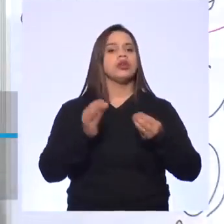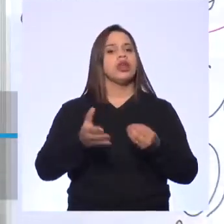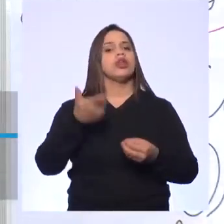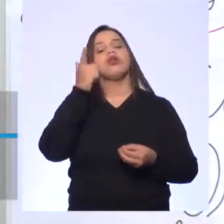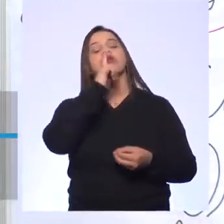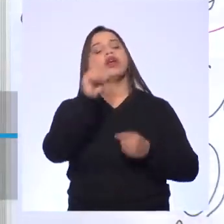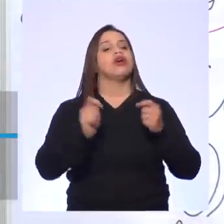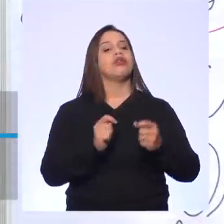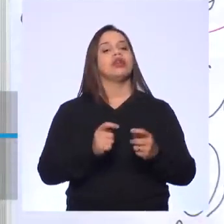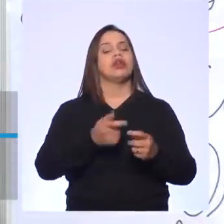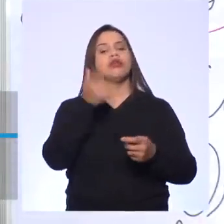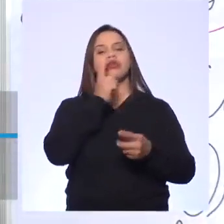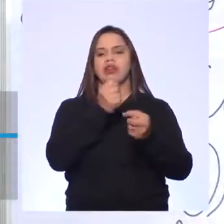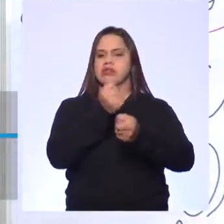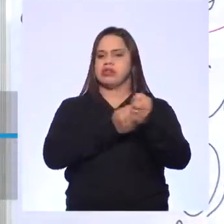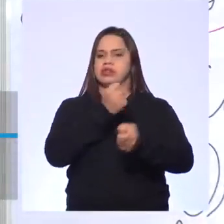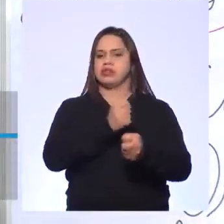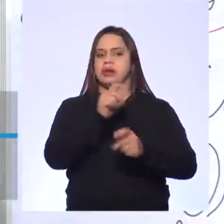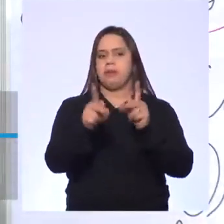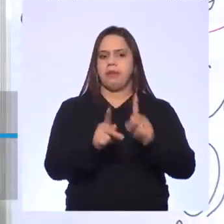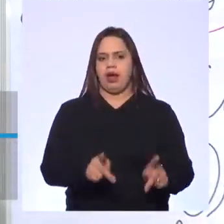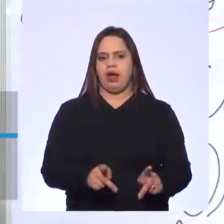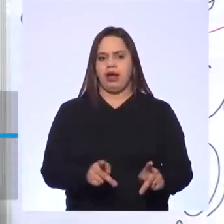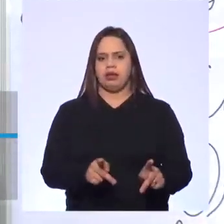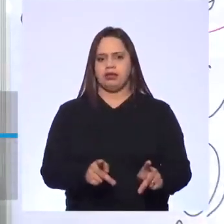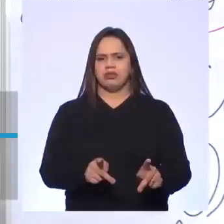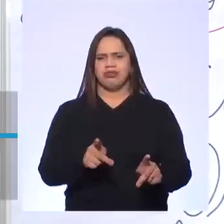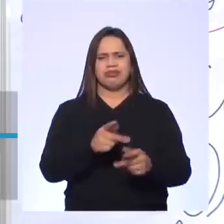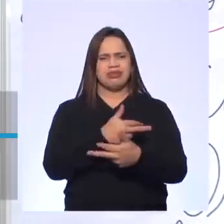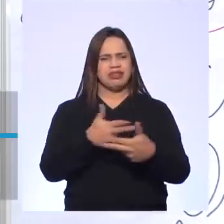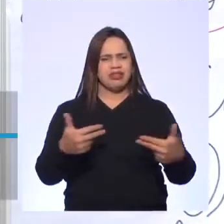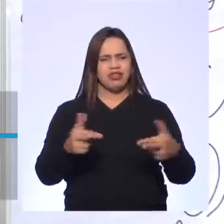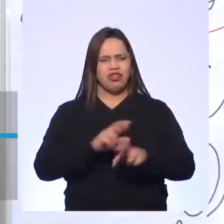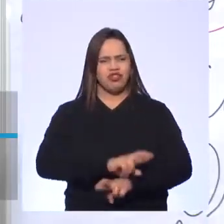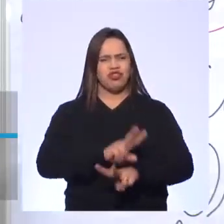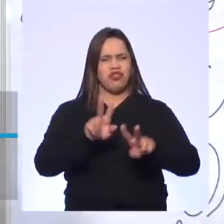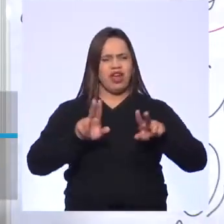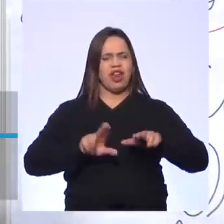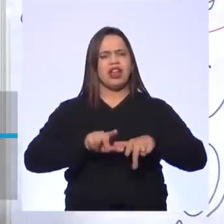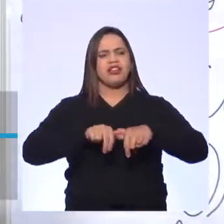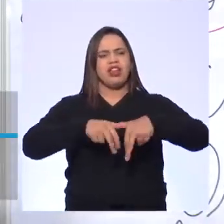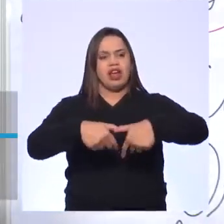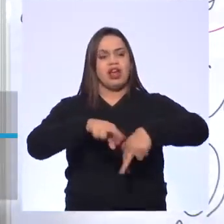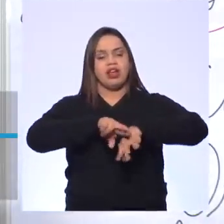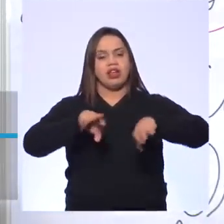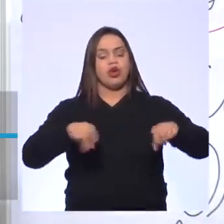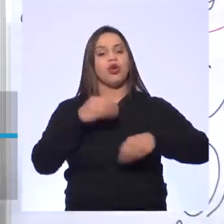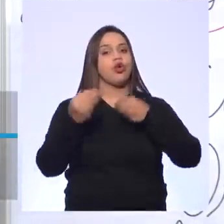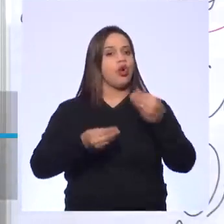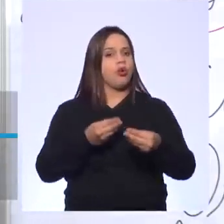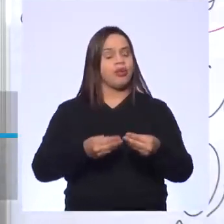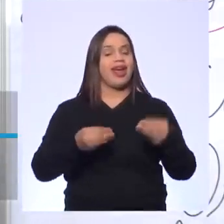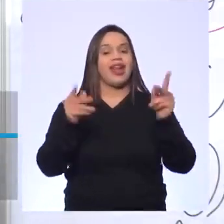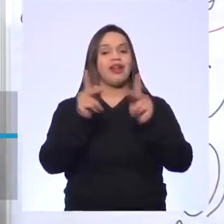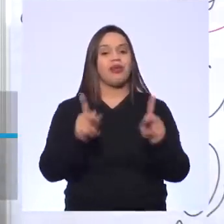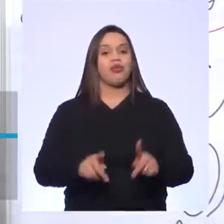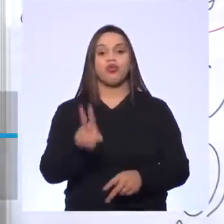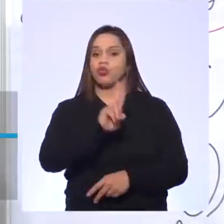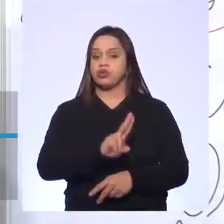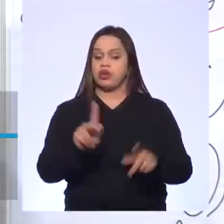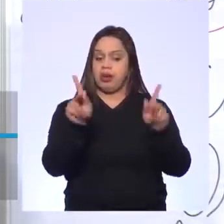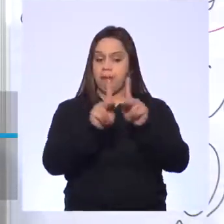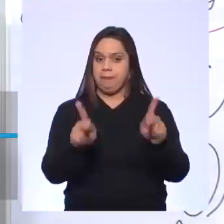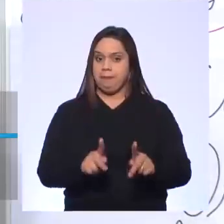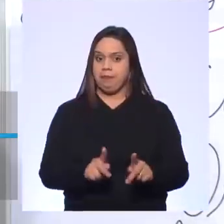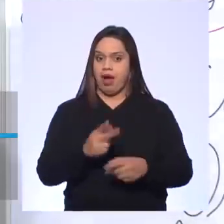com tantas contradições étnicos, sociais e políticas? Com a paz armada. Então, através da paz armada,